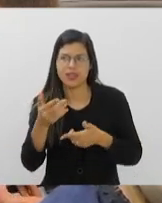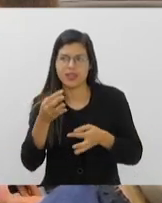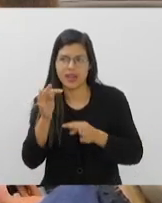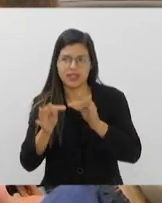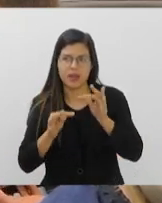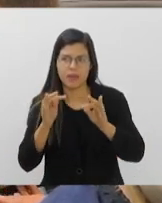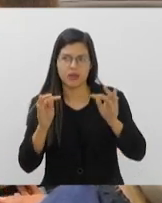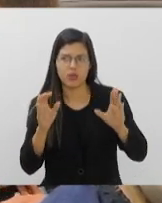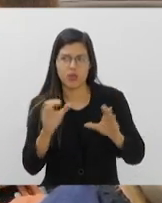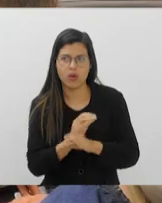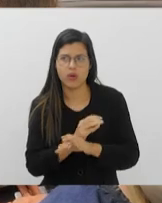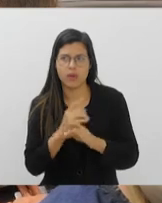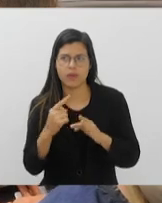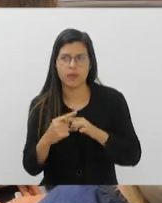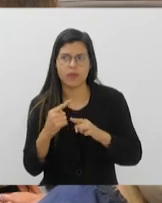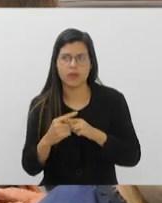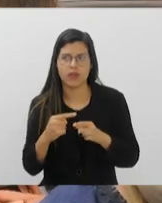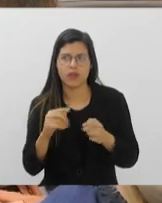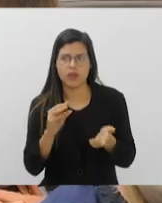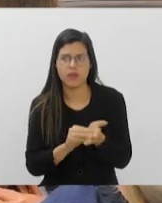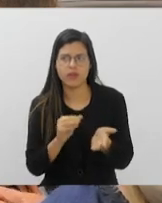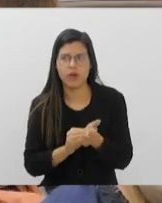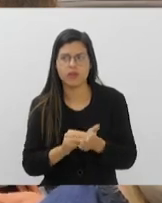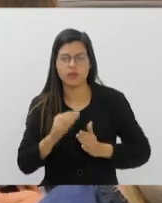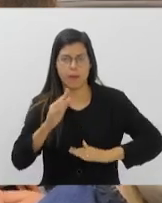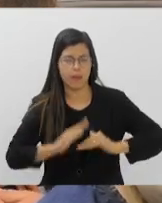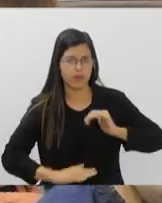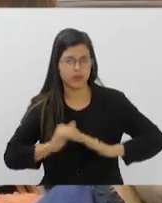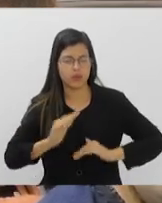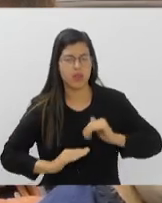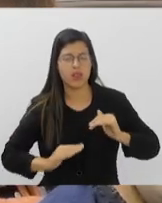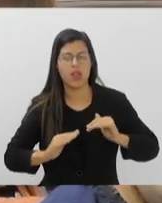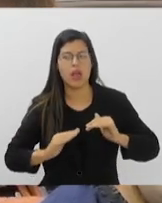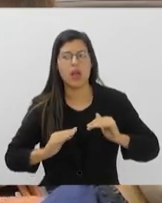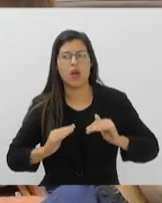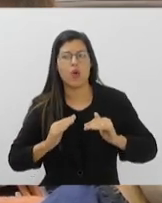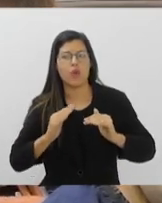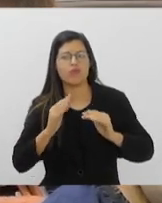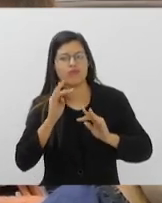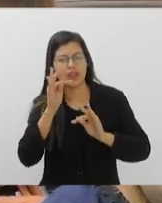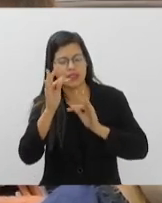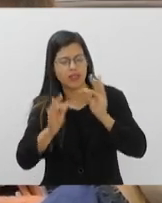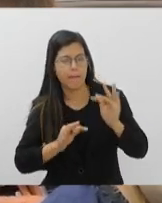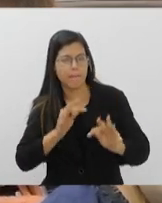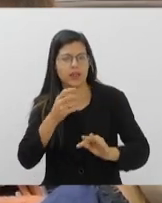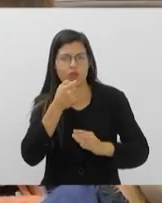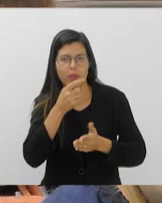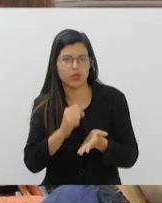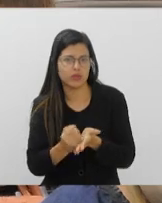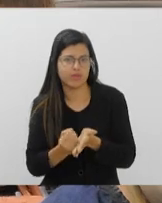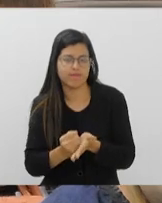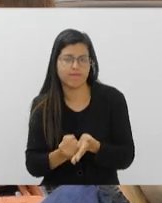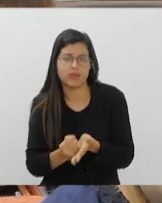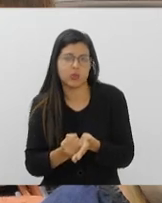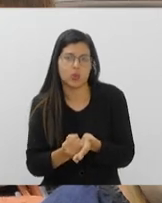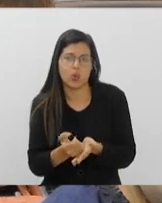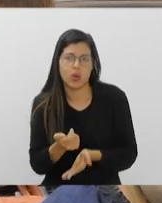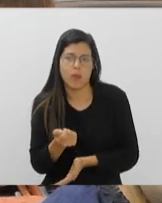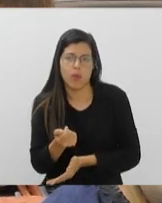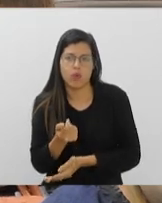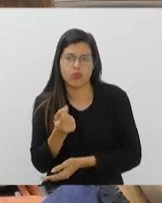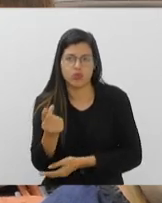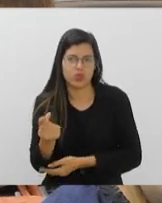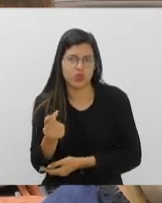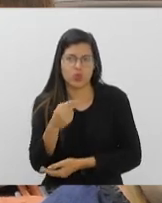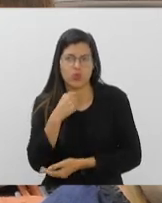profissionais demanda de terapia demanda de assistência de medicamento e pouco recurso que nós temos não dá para sustentar